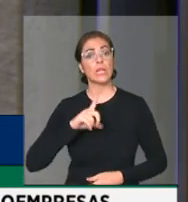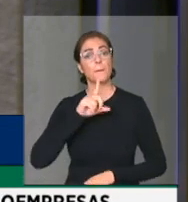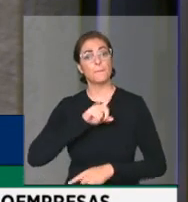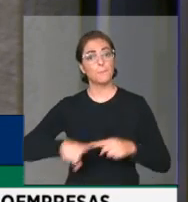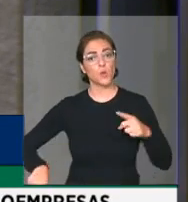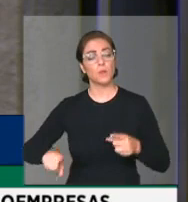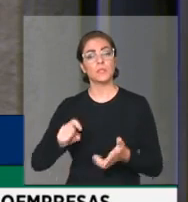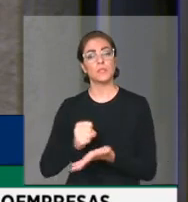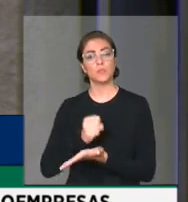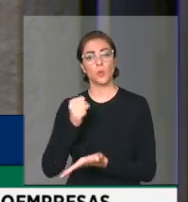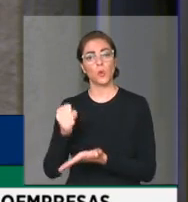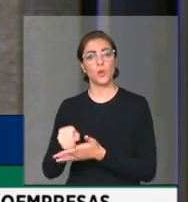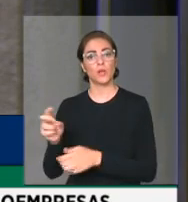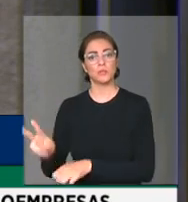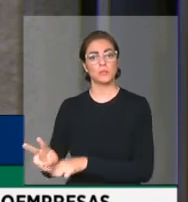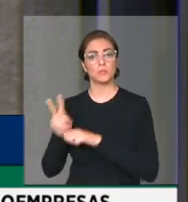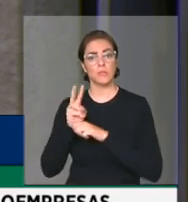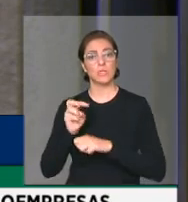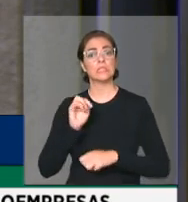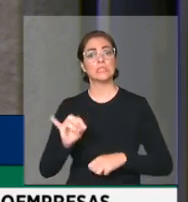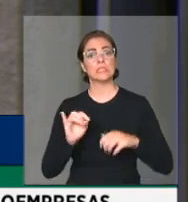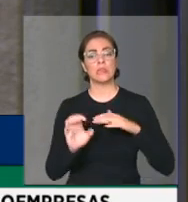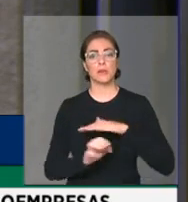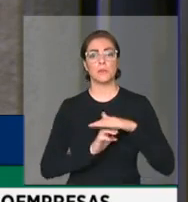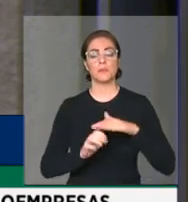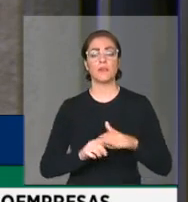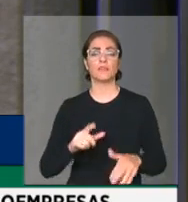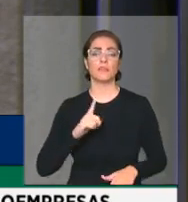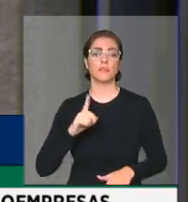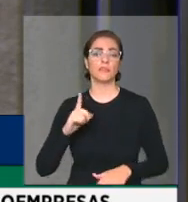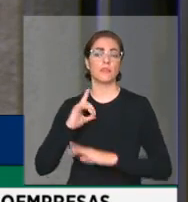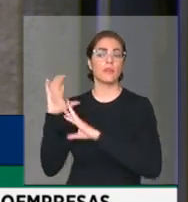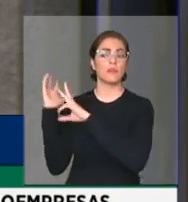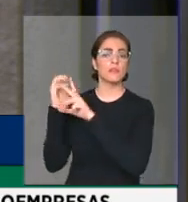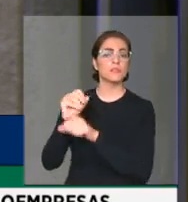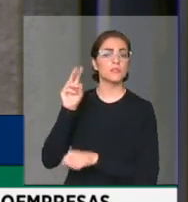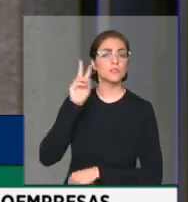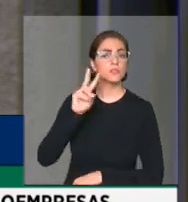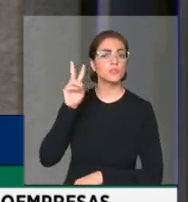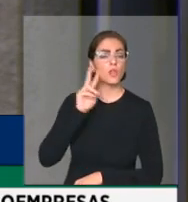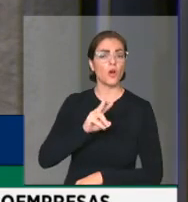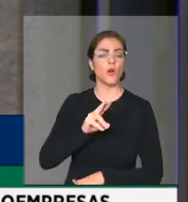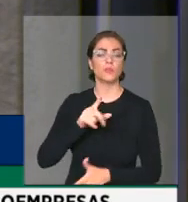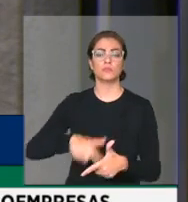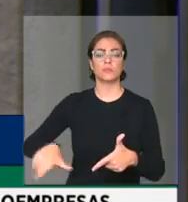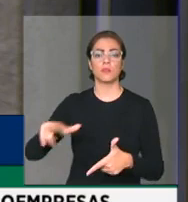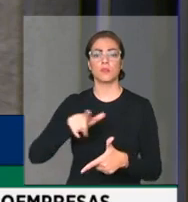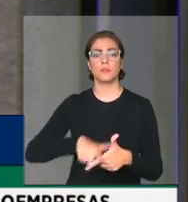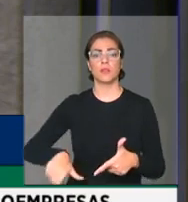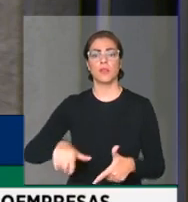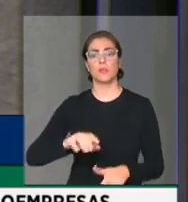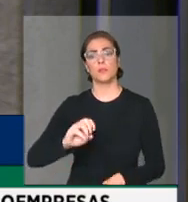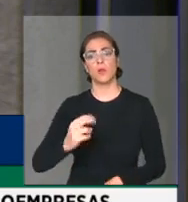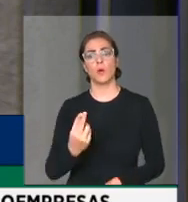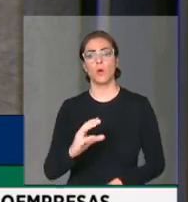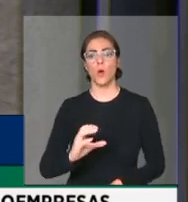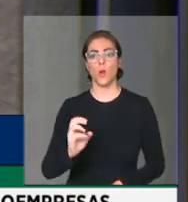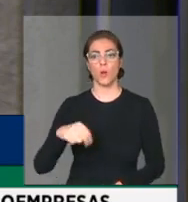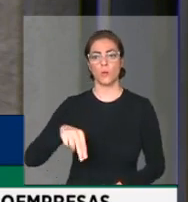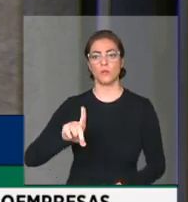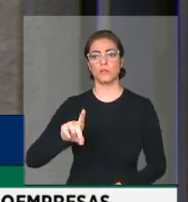celebração do contrato de empréstimo com empresas que possuam histórico ou condenação de